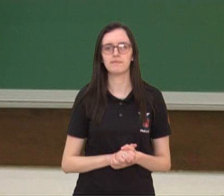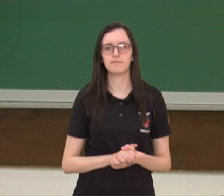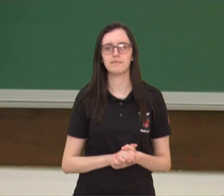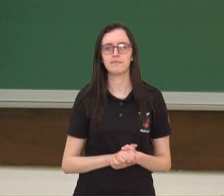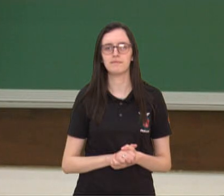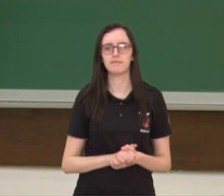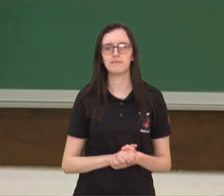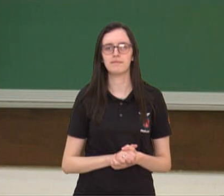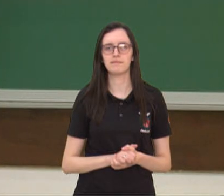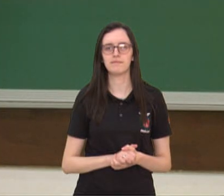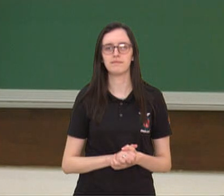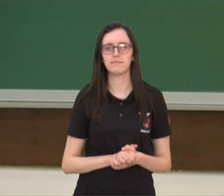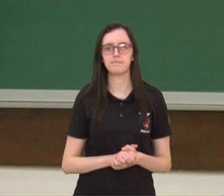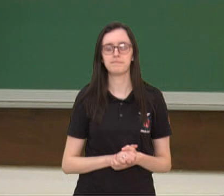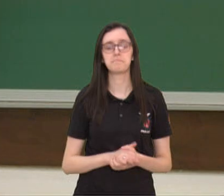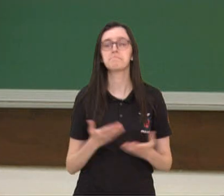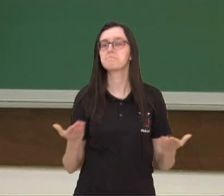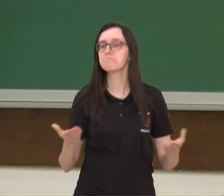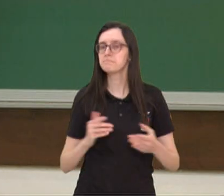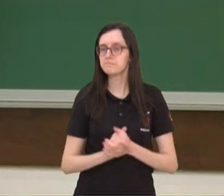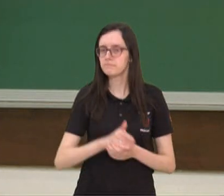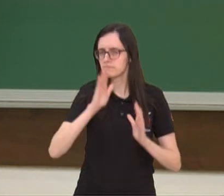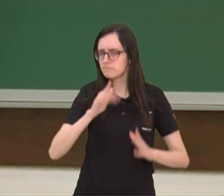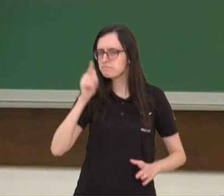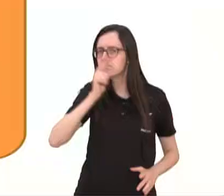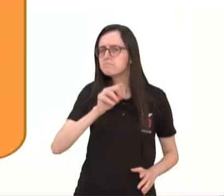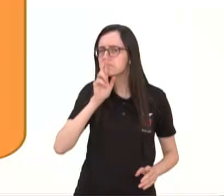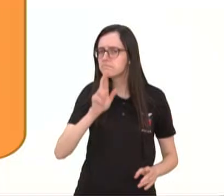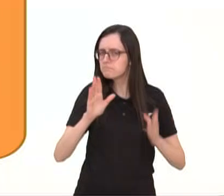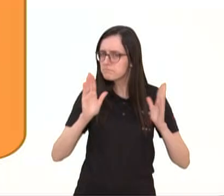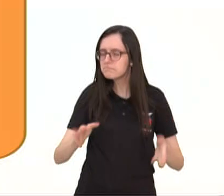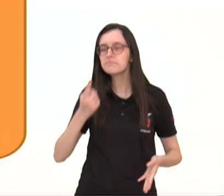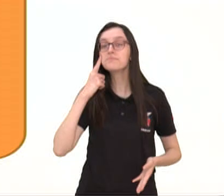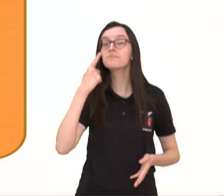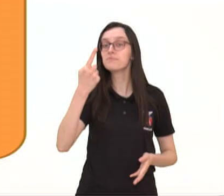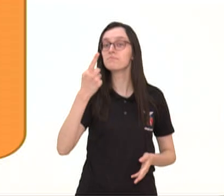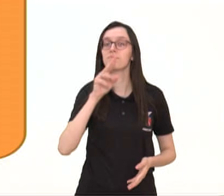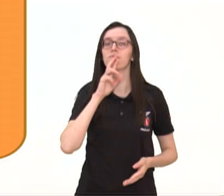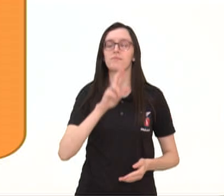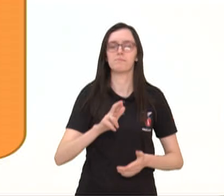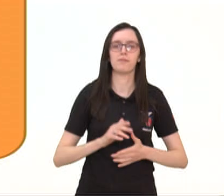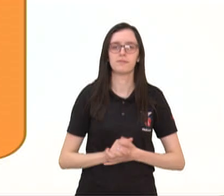E aí, você já conseguiu responder? Vamos à resposta?